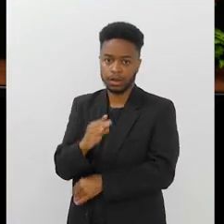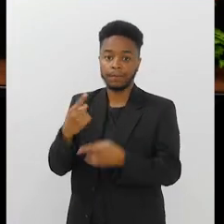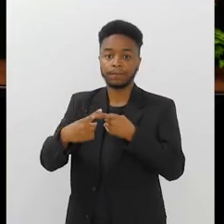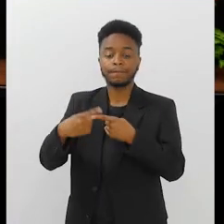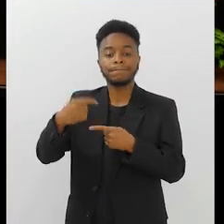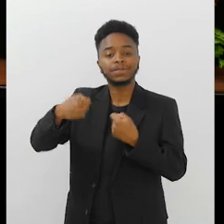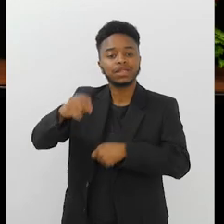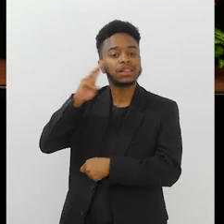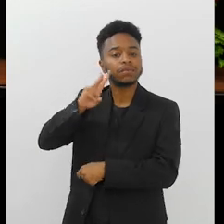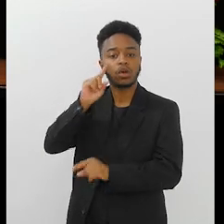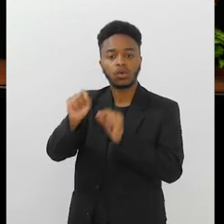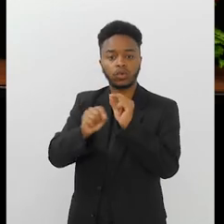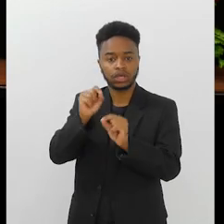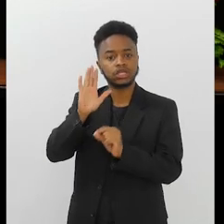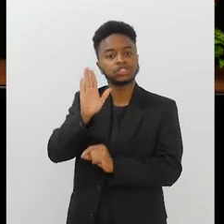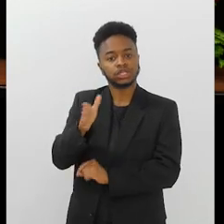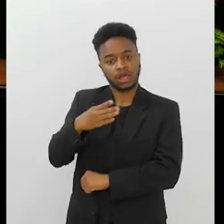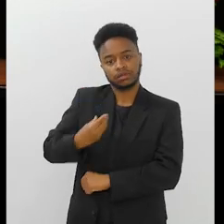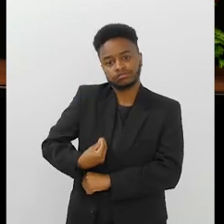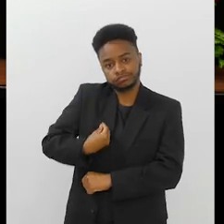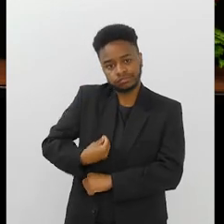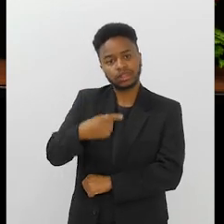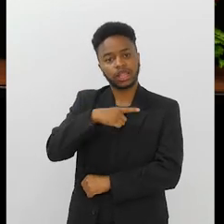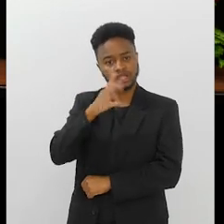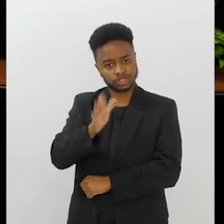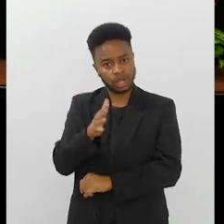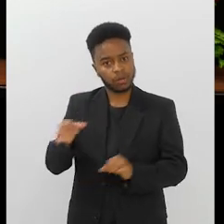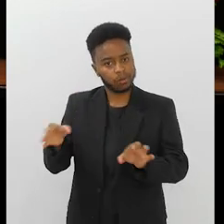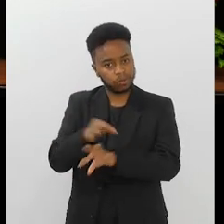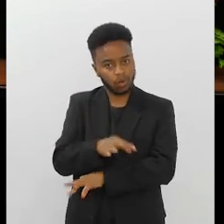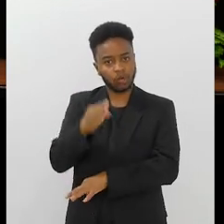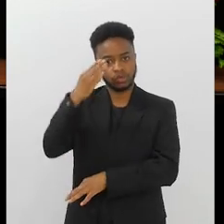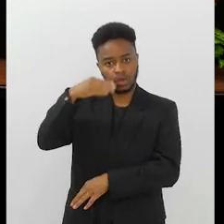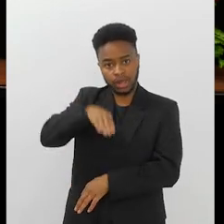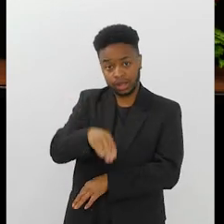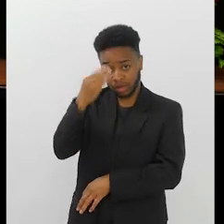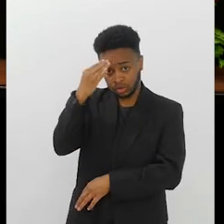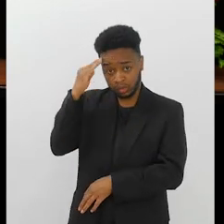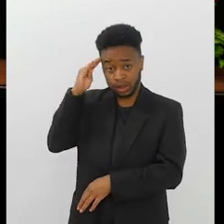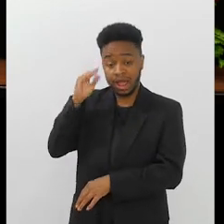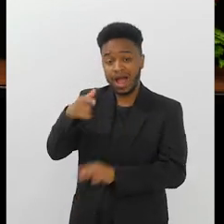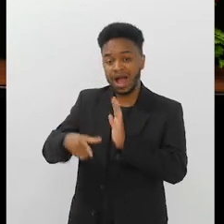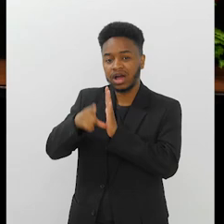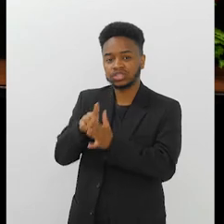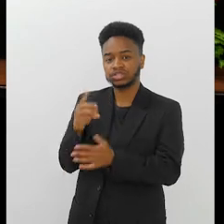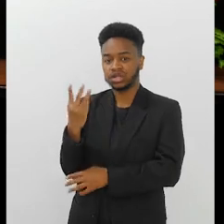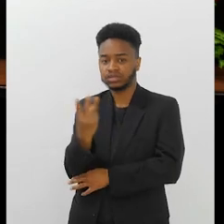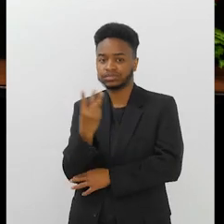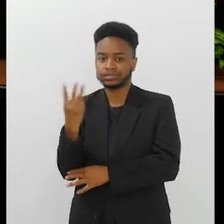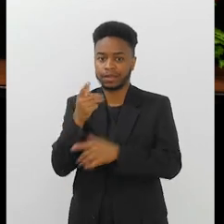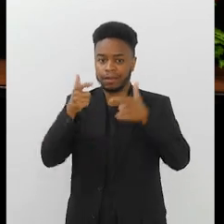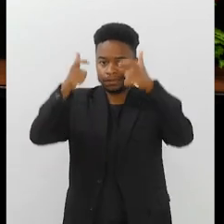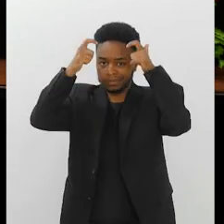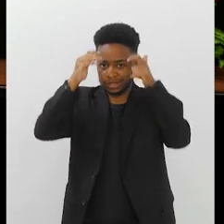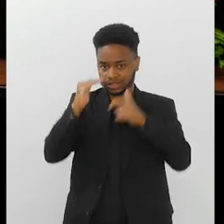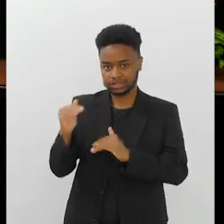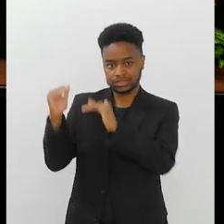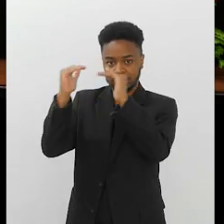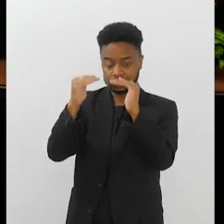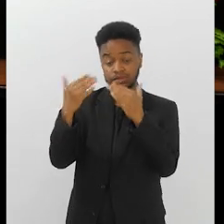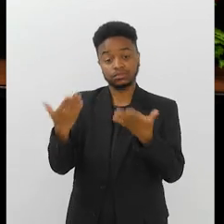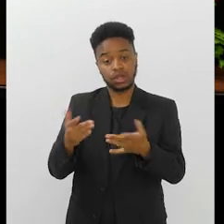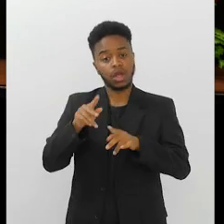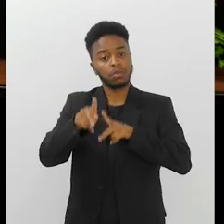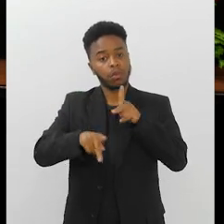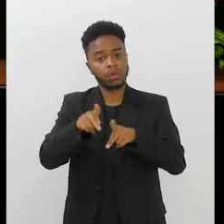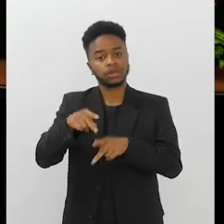lembrar que o canom blé já existia antes mesmo dessa criação das três grandes princesas ou seja isso o povo nigeriano